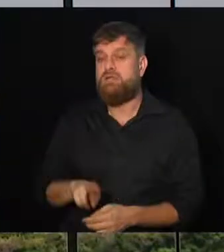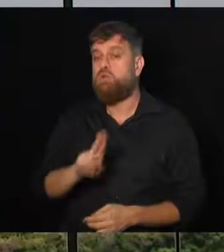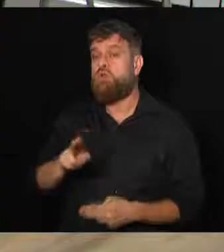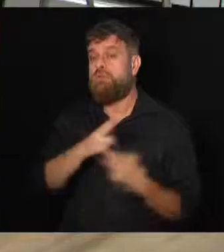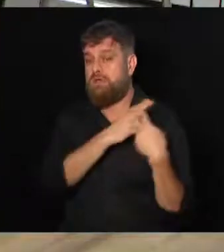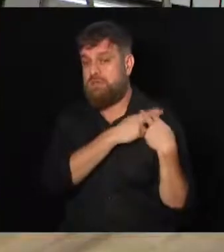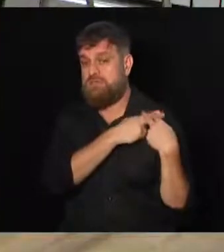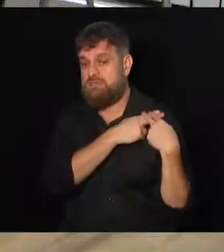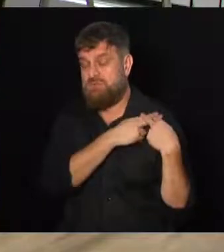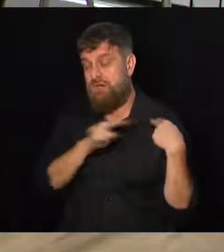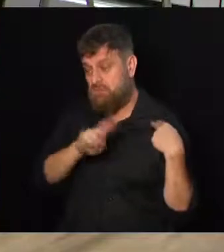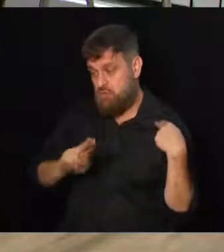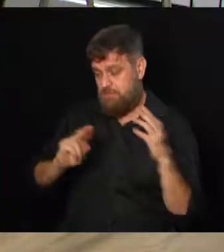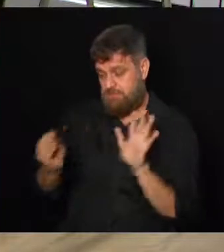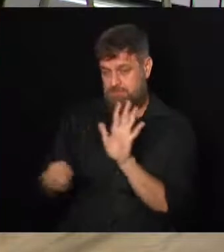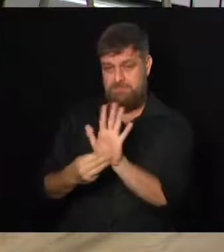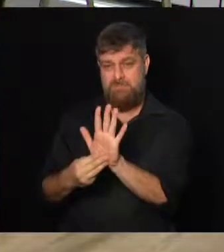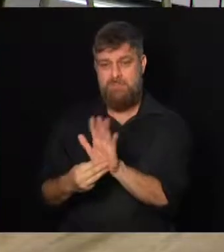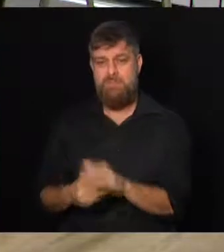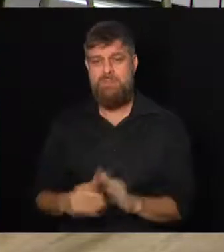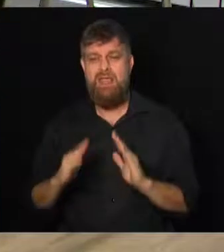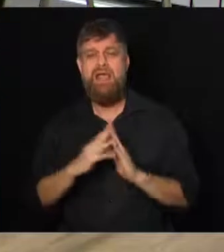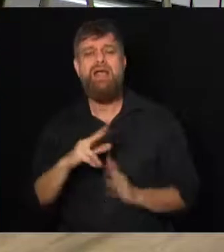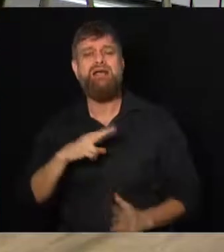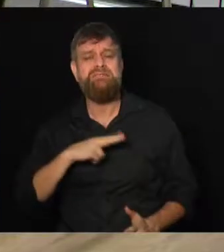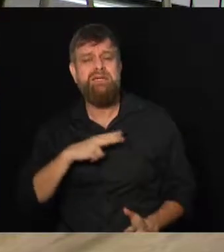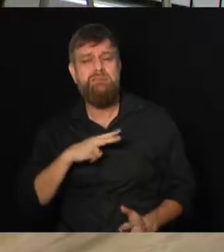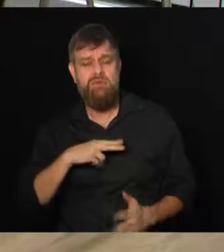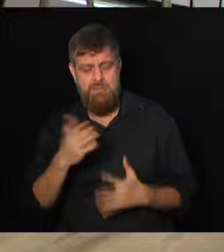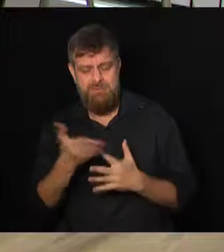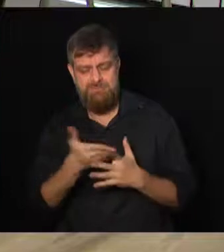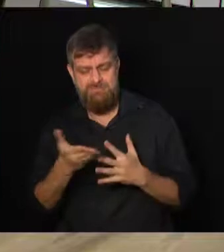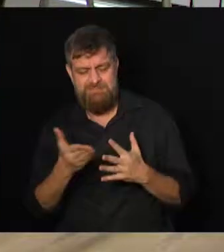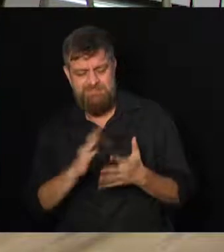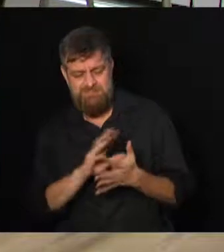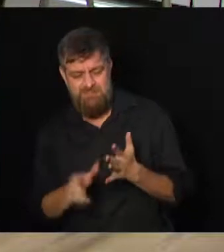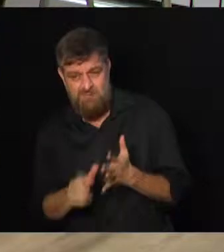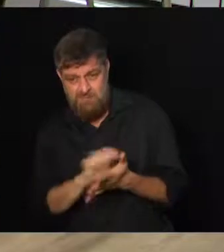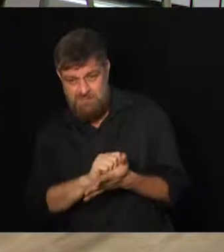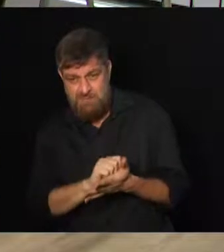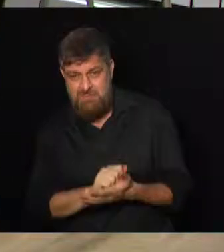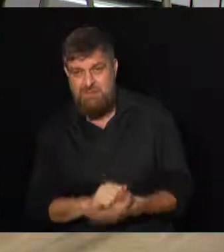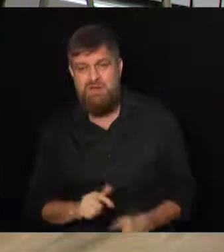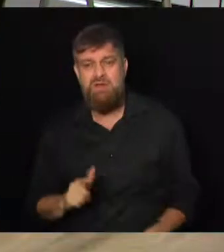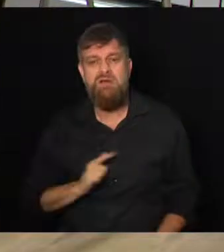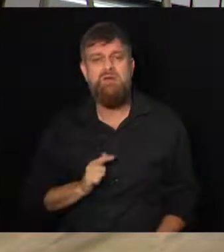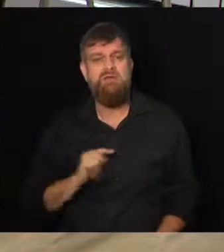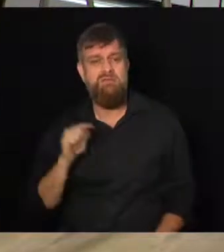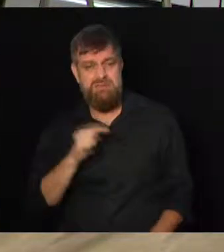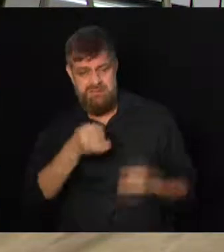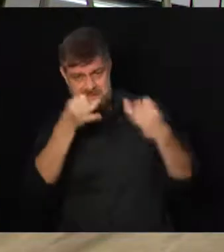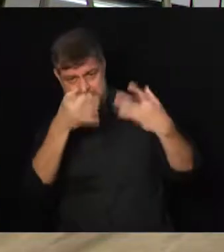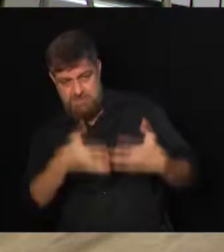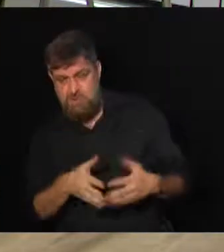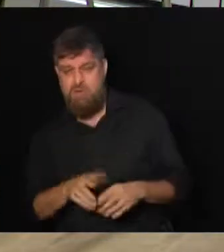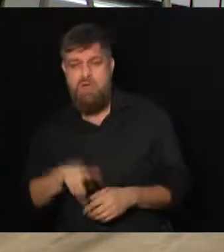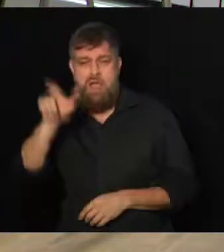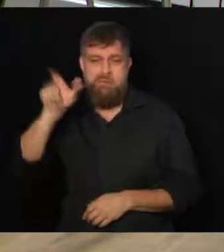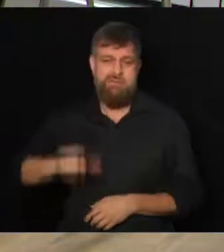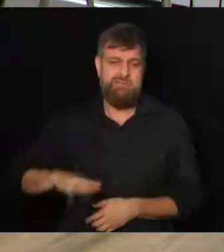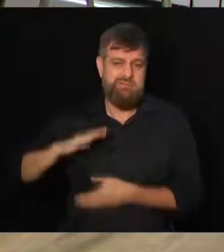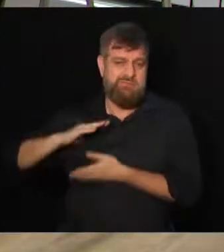caso da quitação da casa própria, é só em caso de invalidez, mas como o senhor já mencionou, por exemplo, um câncer de